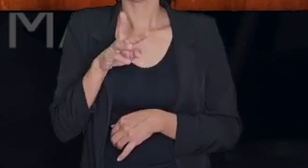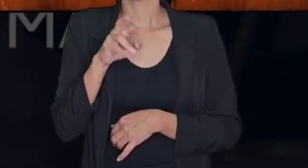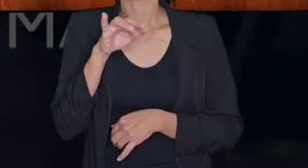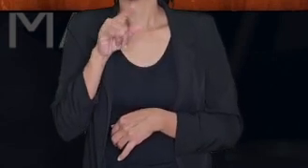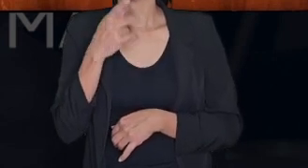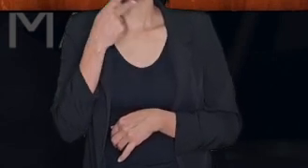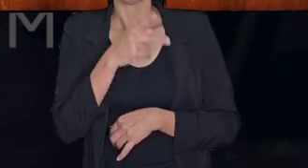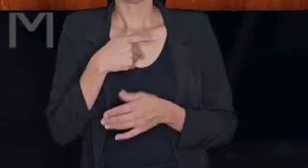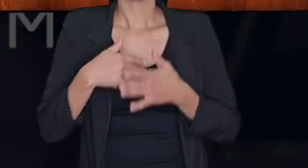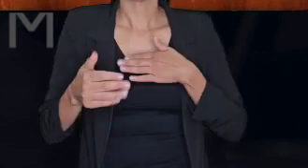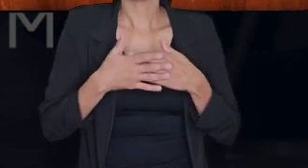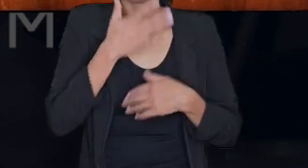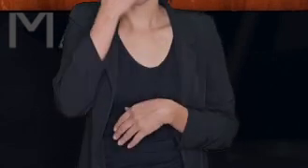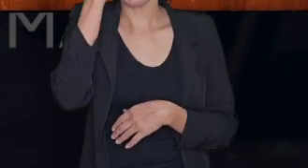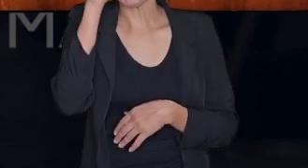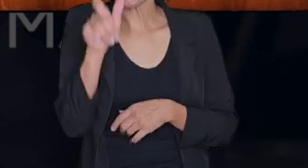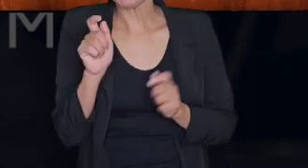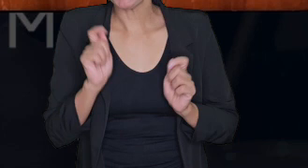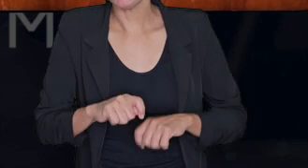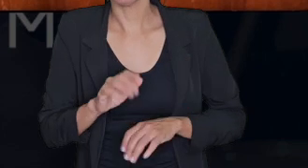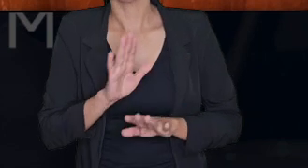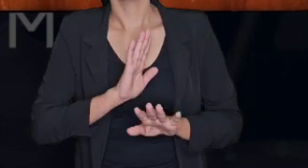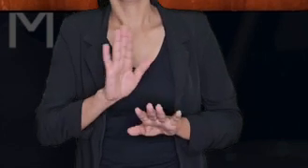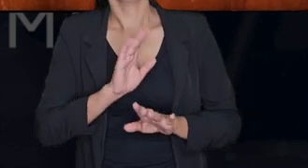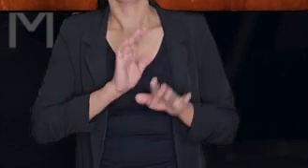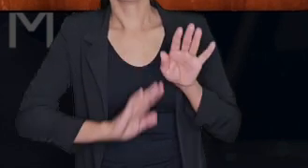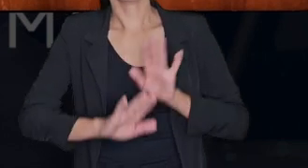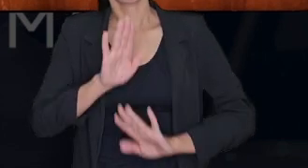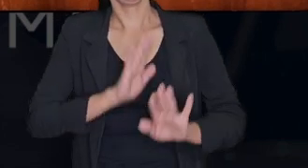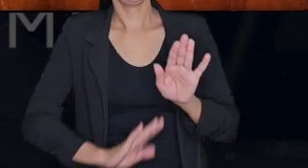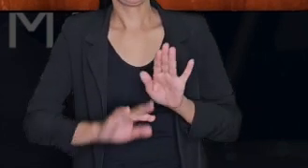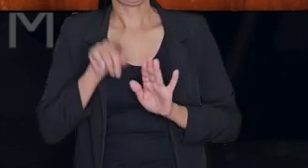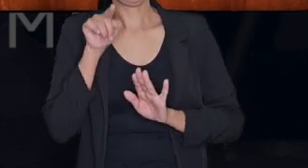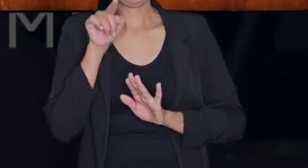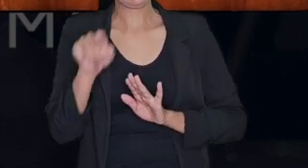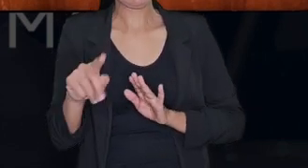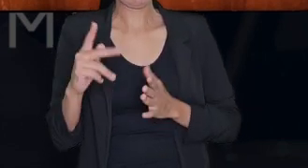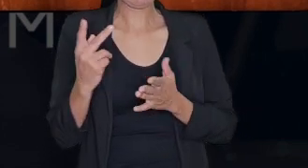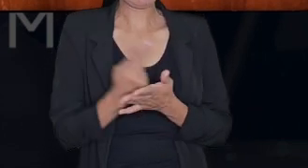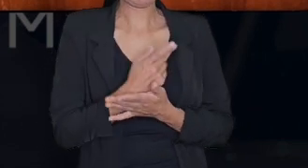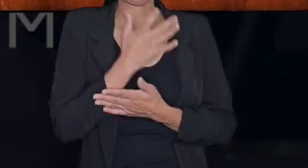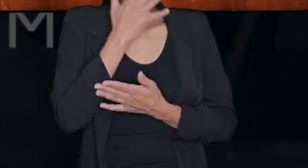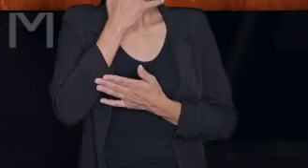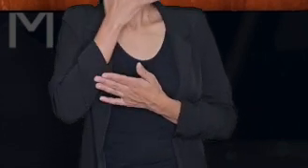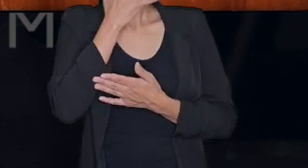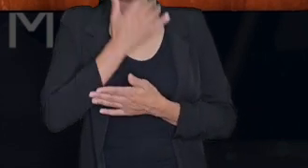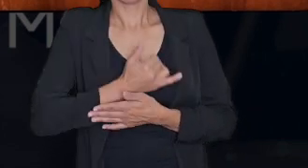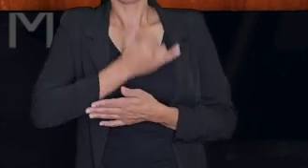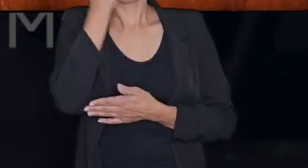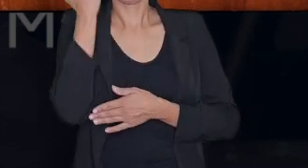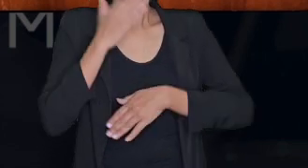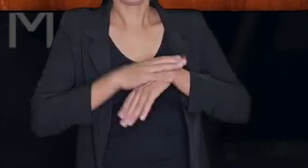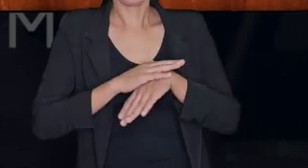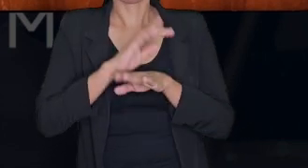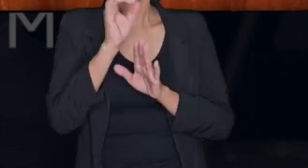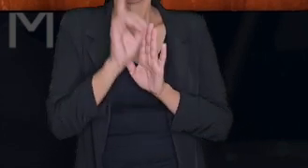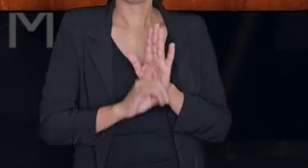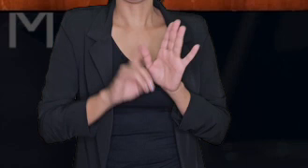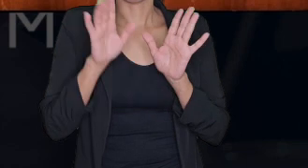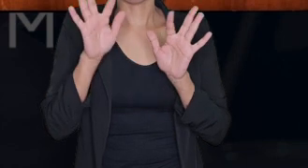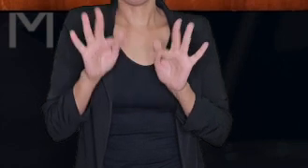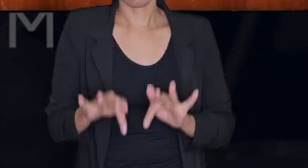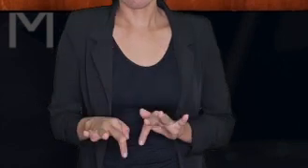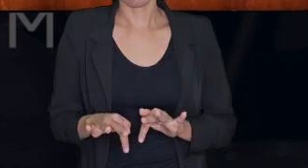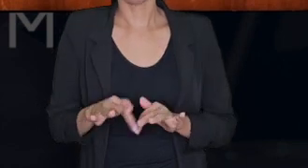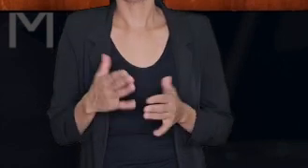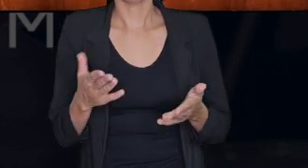um inventariante. Daí os herdeiros falam, qualquer um pode ser inventariante? Alto lá, porque se esse inventariante cometer alguma